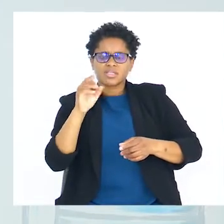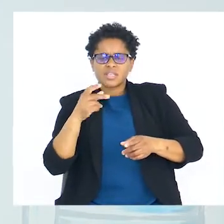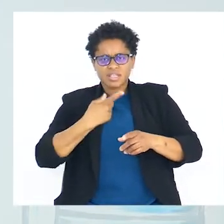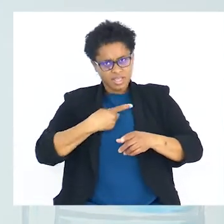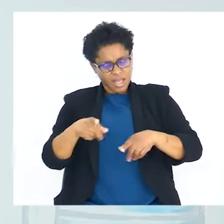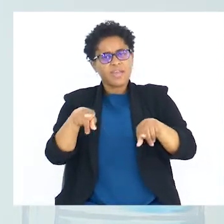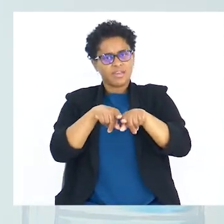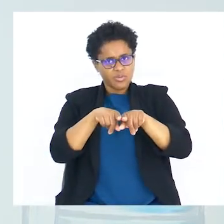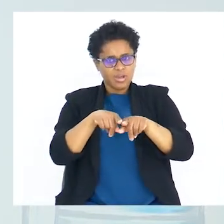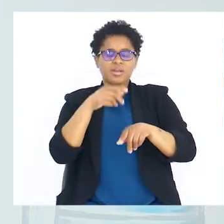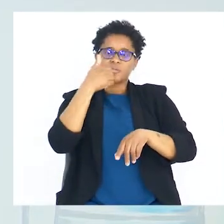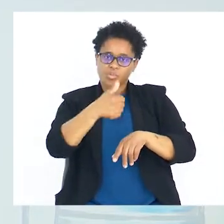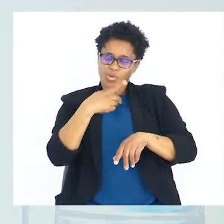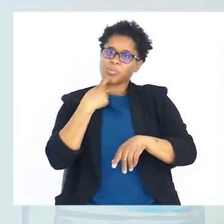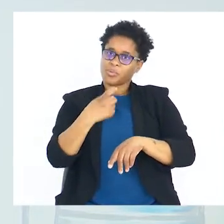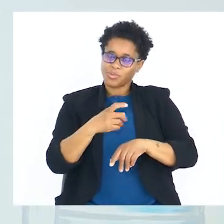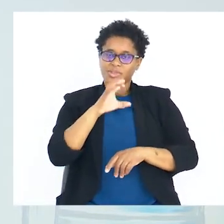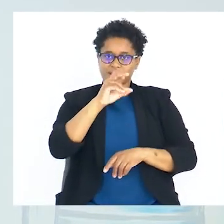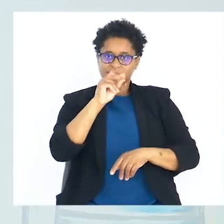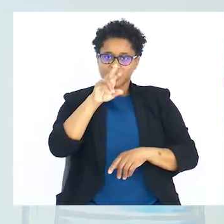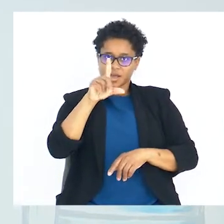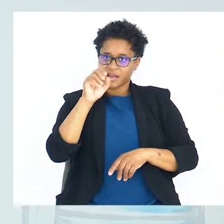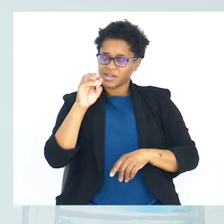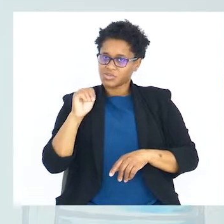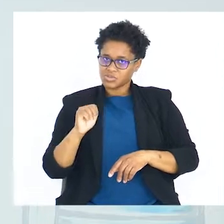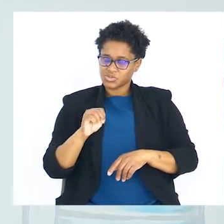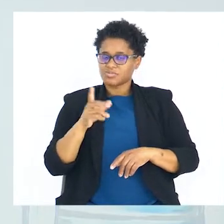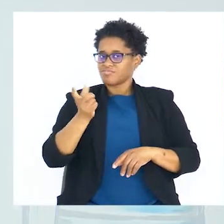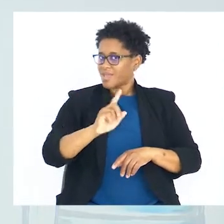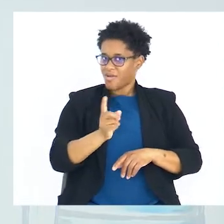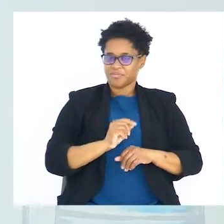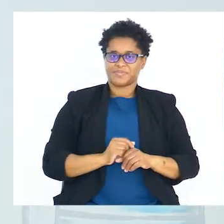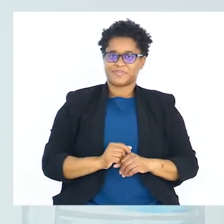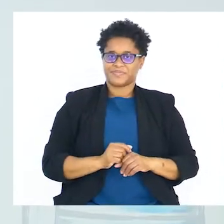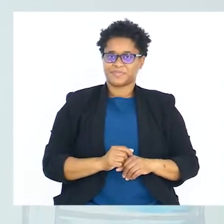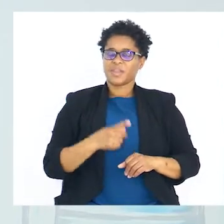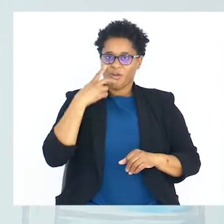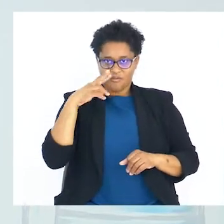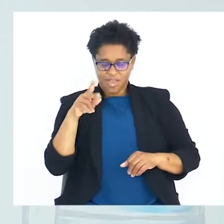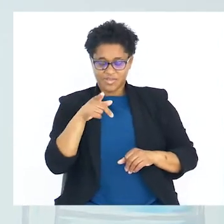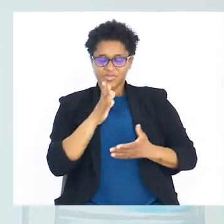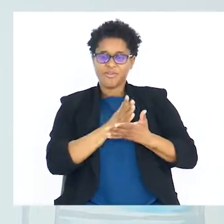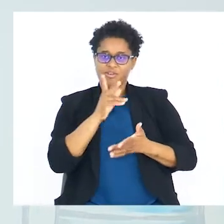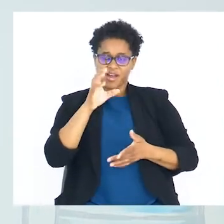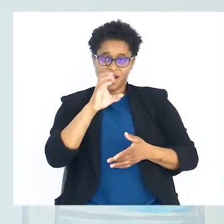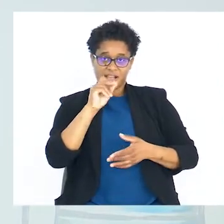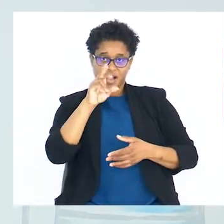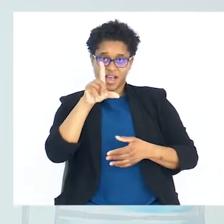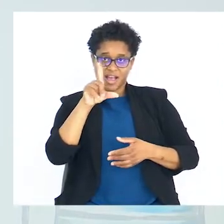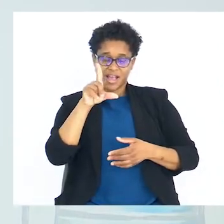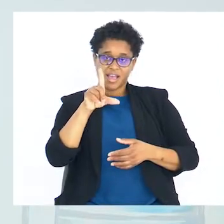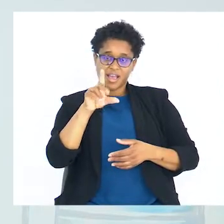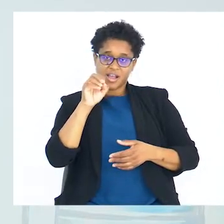coisa? Boa pergunta, Carlos. Não é. Olha só, Carlos.